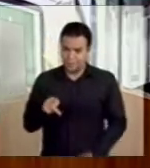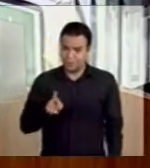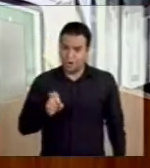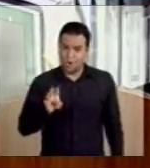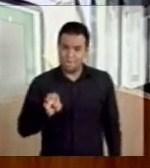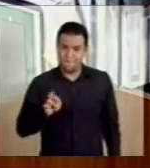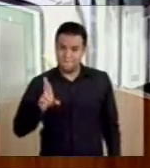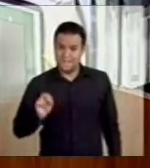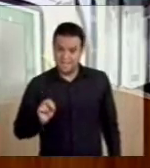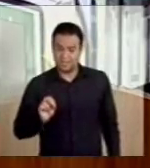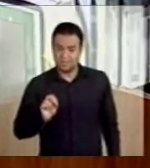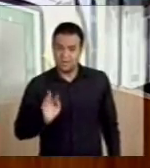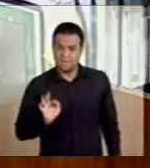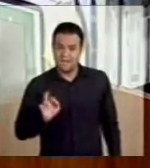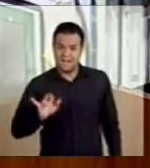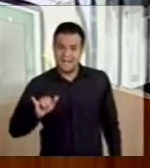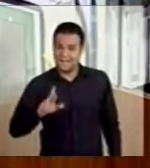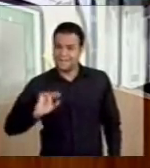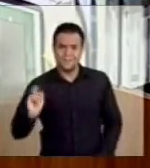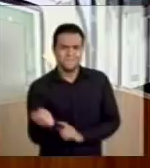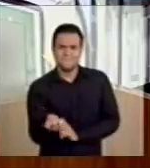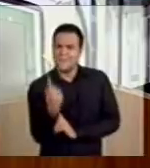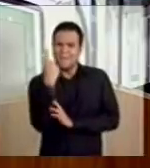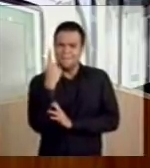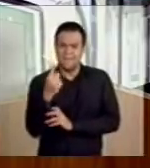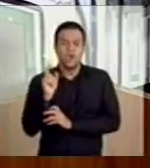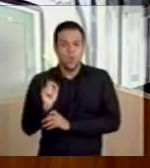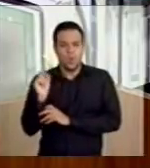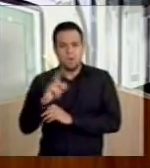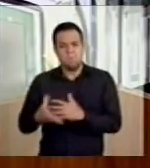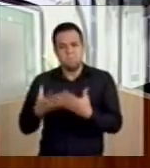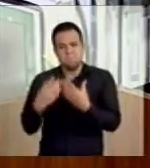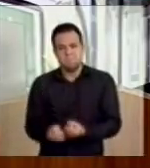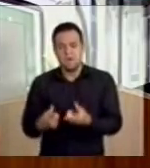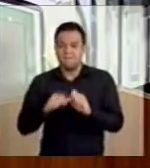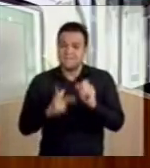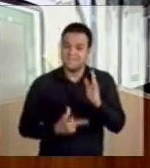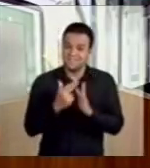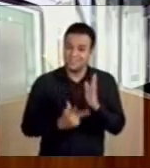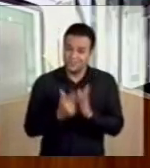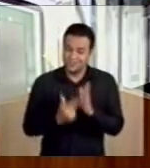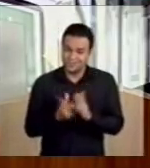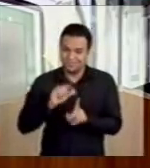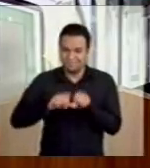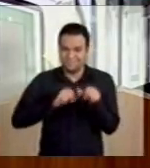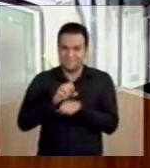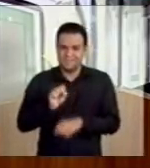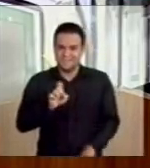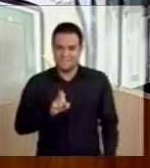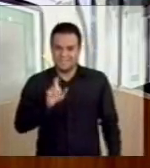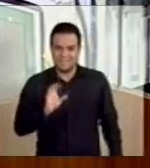Farina, que foi, entre nós, o pioneiro na adoção desse procedimento cirúrgico,